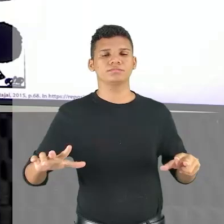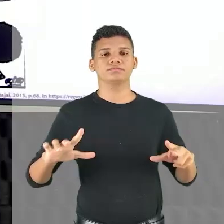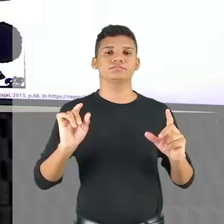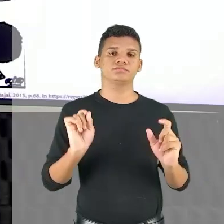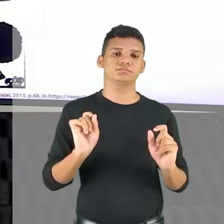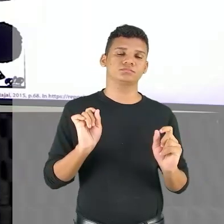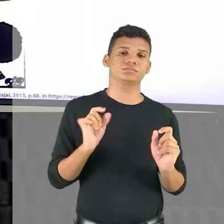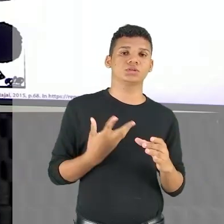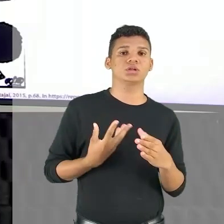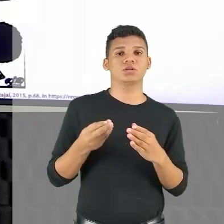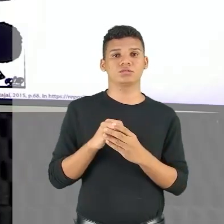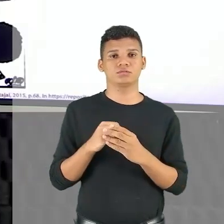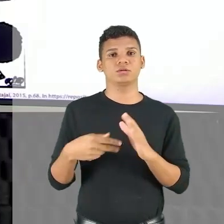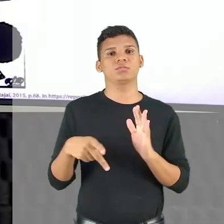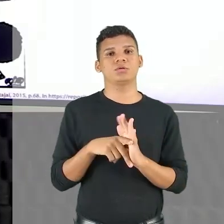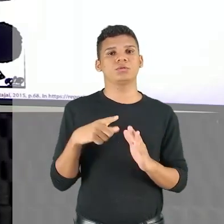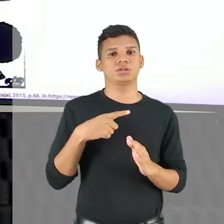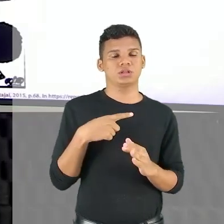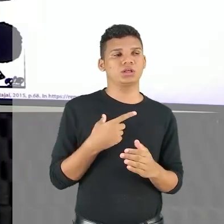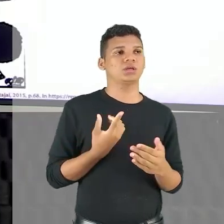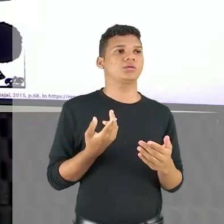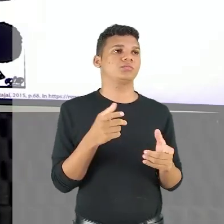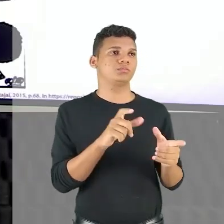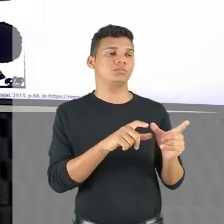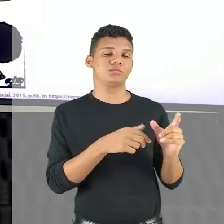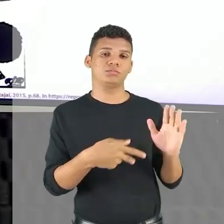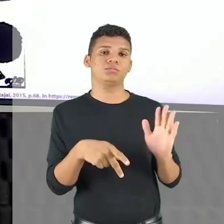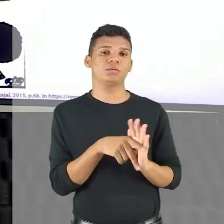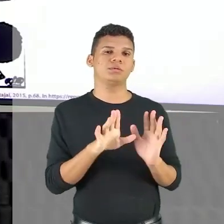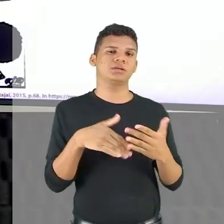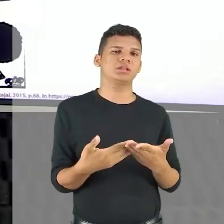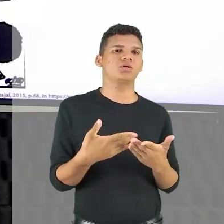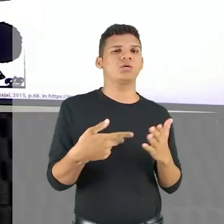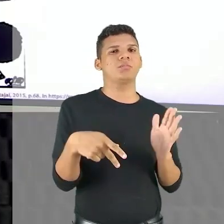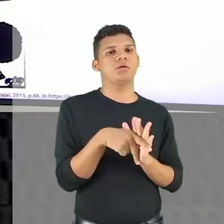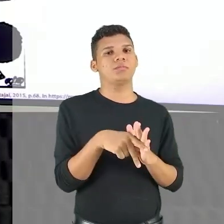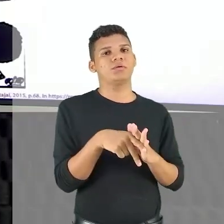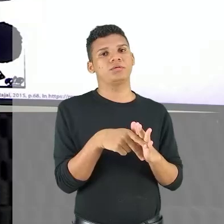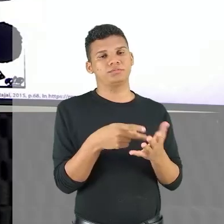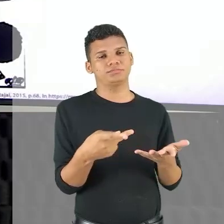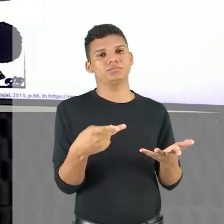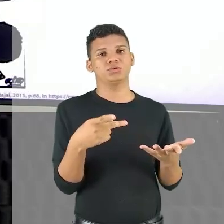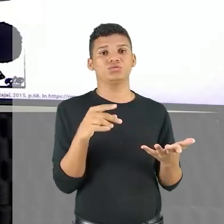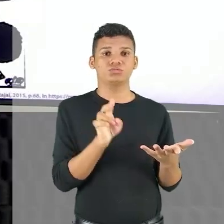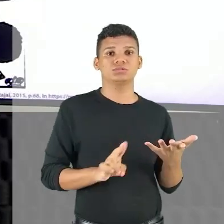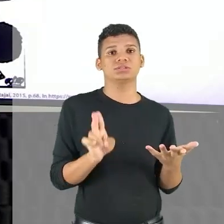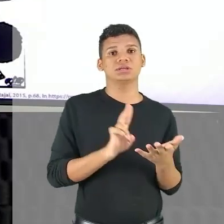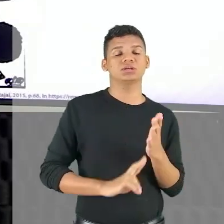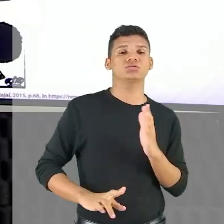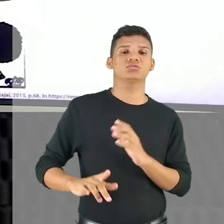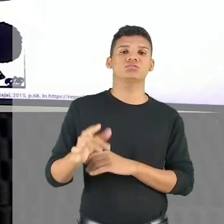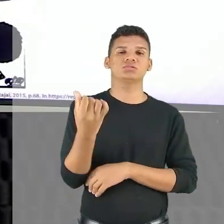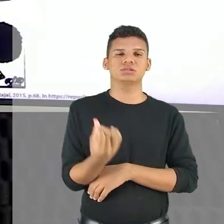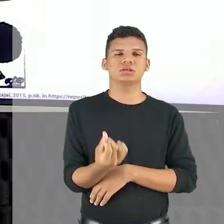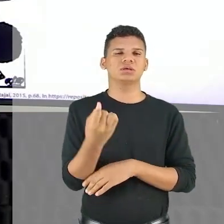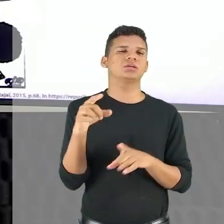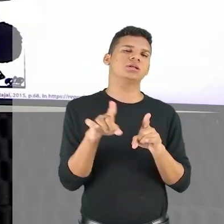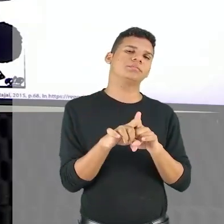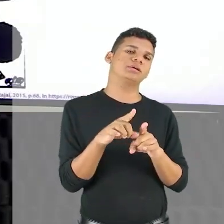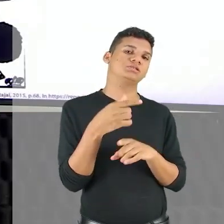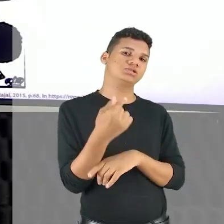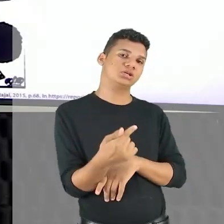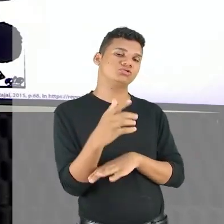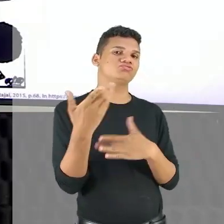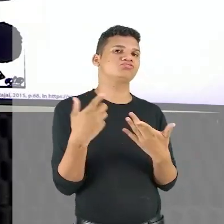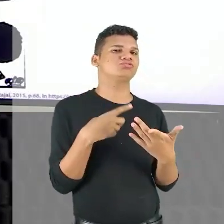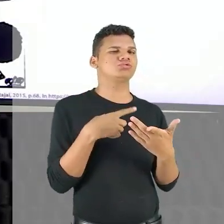léxicas, né? Vai abordar cada um. Então, dentro da habilidade 6, que envolve as classes gramaticais, tá? A gente vai ver aqui alguns aspectos gramaticais